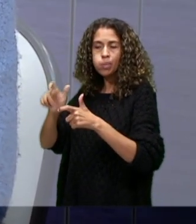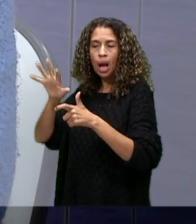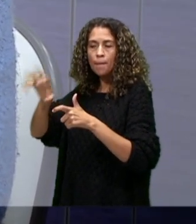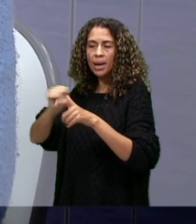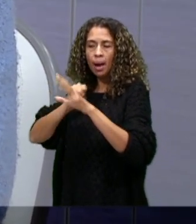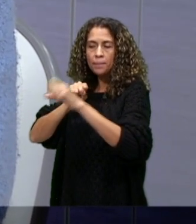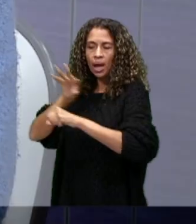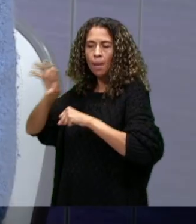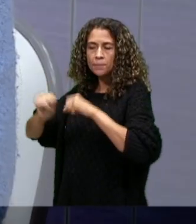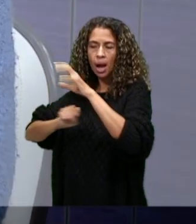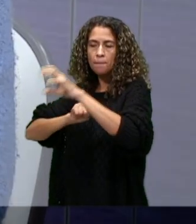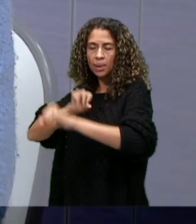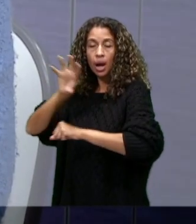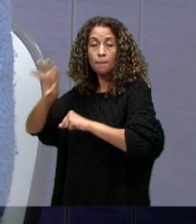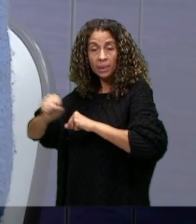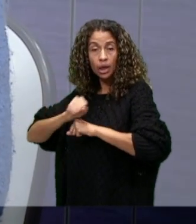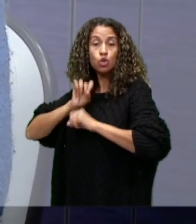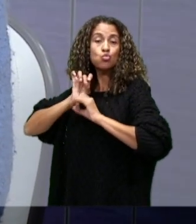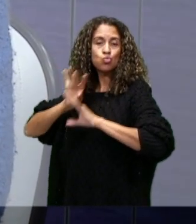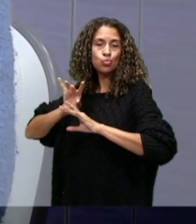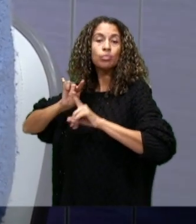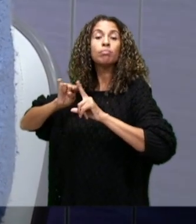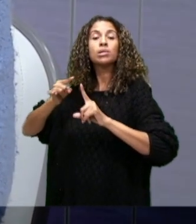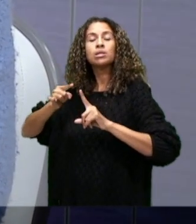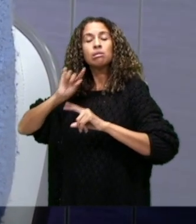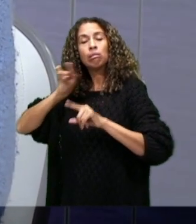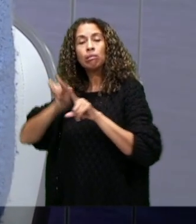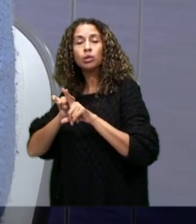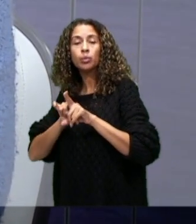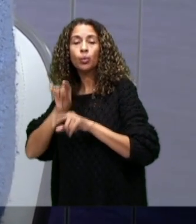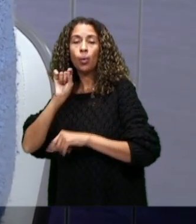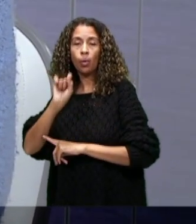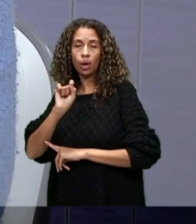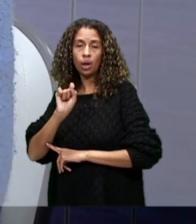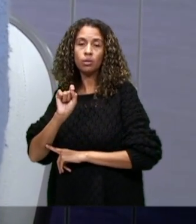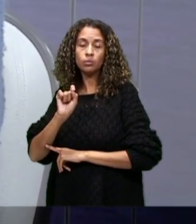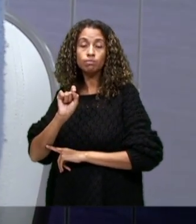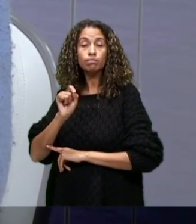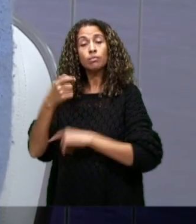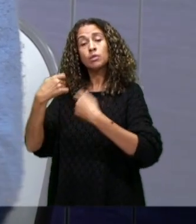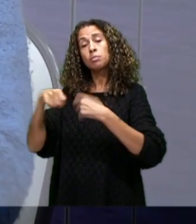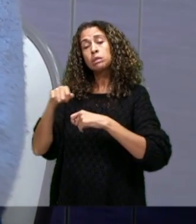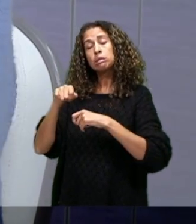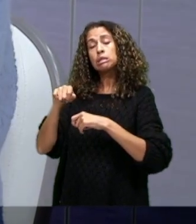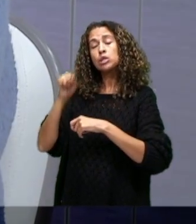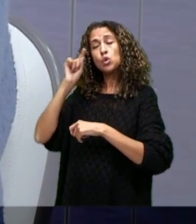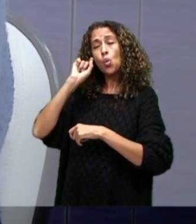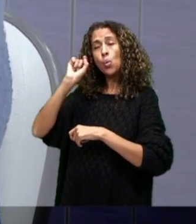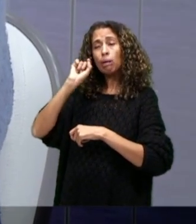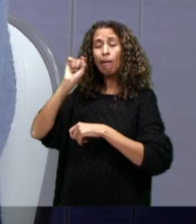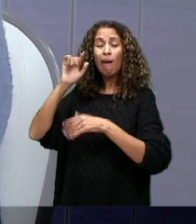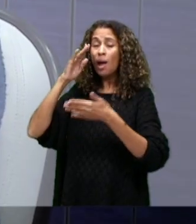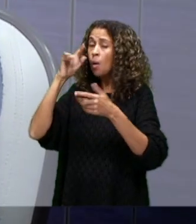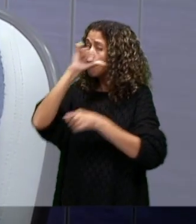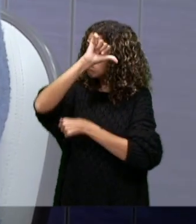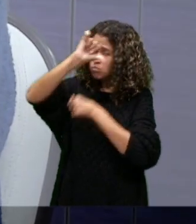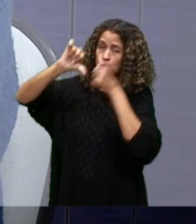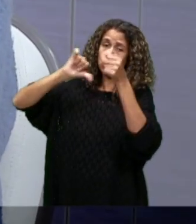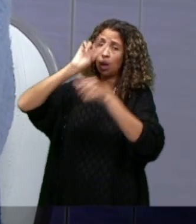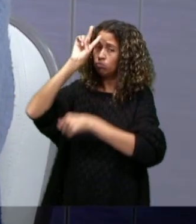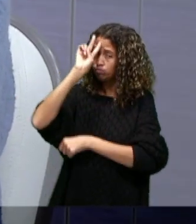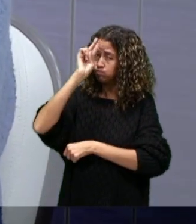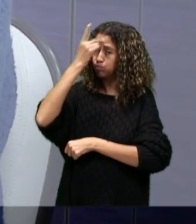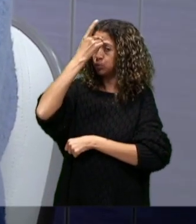para a nossa vida, né? Mas a gente tem que quebrar essa dicotomia entre humano